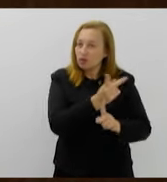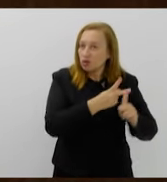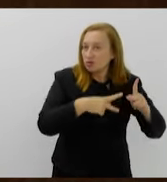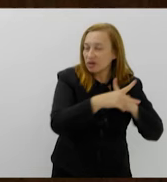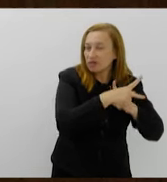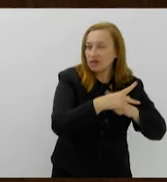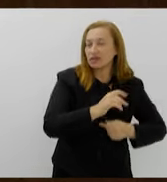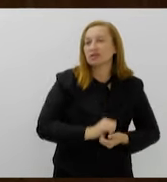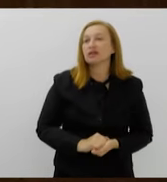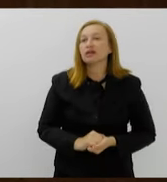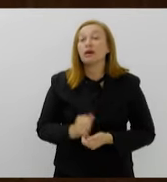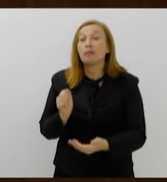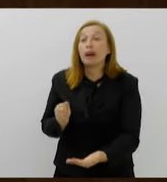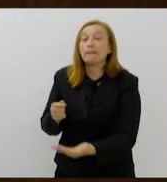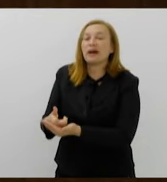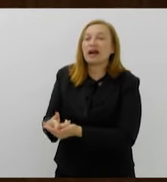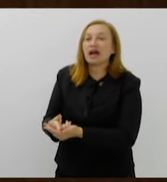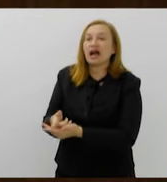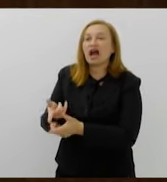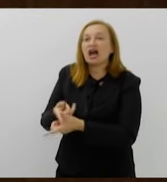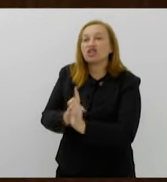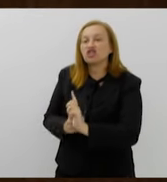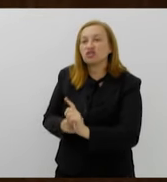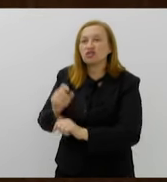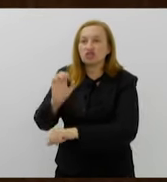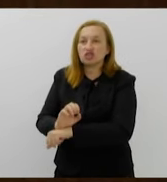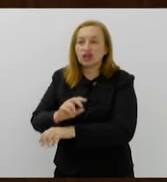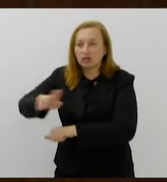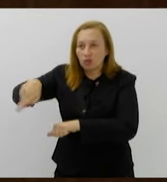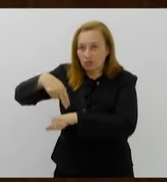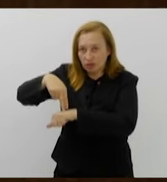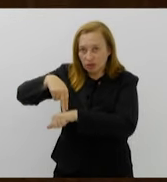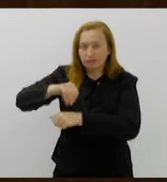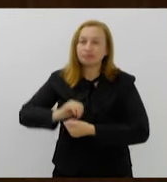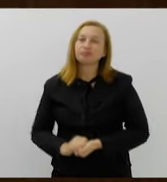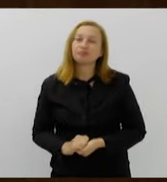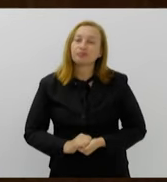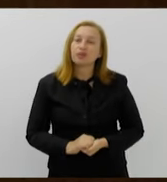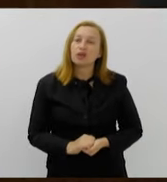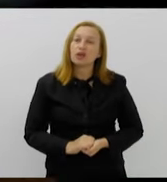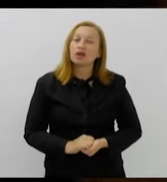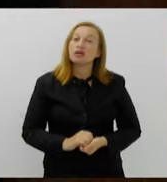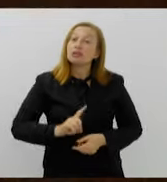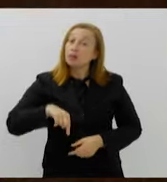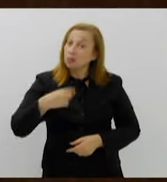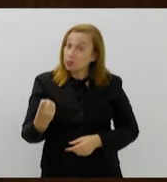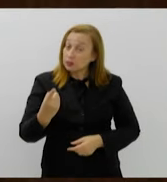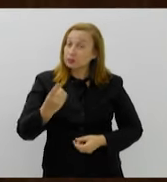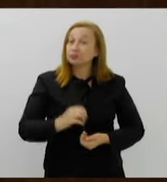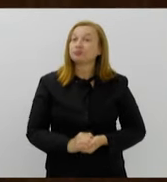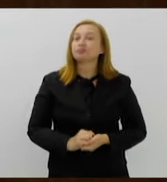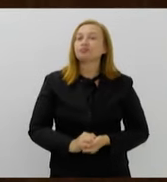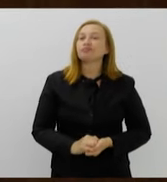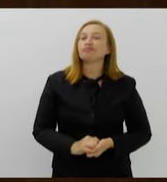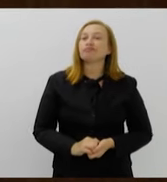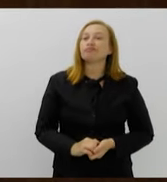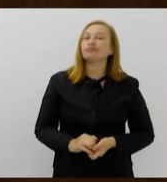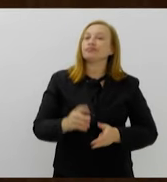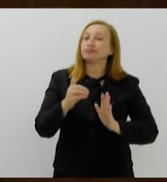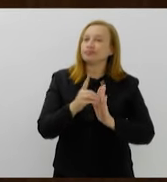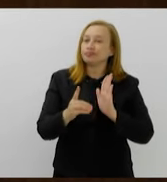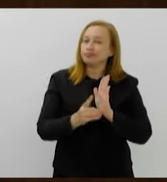para pagar a dívida do estado com a união em seguida esse decreto